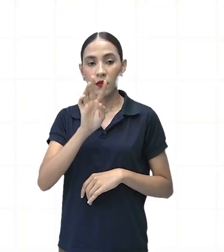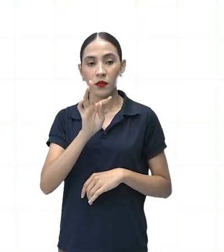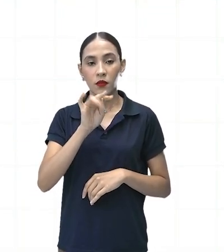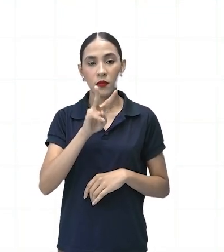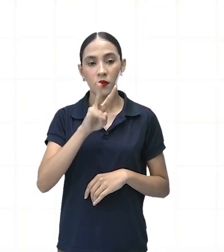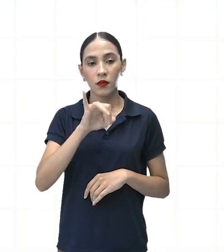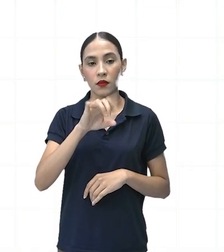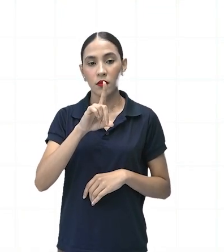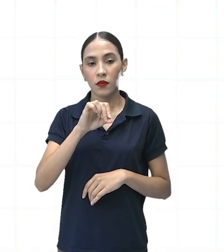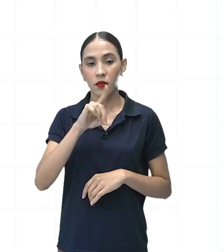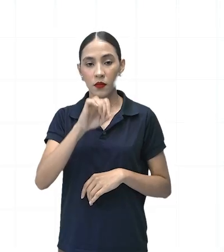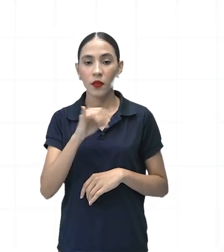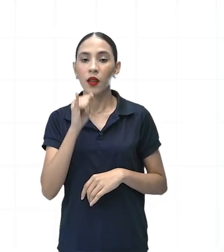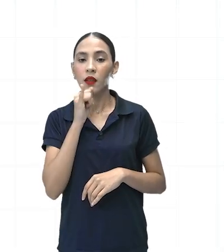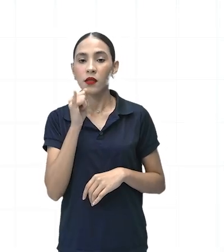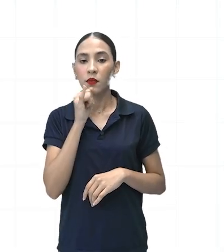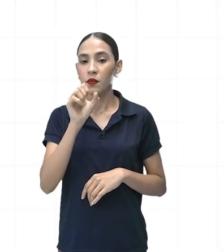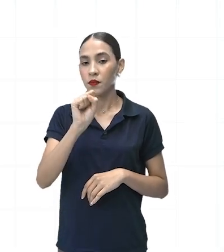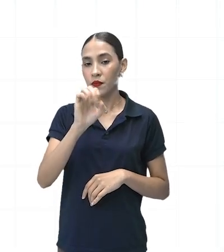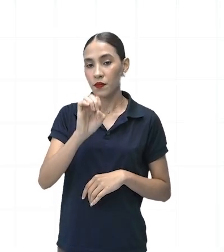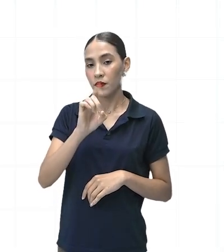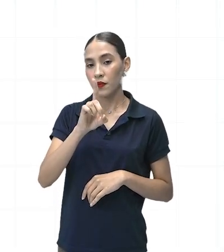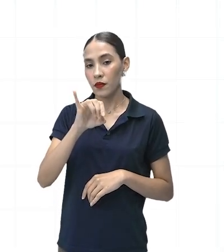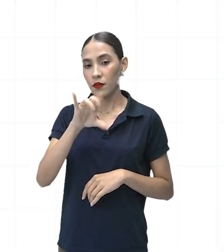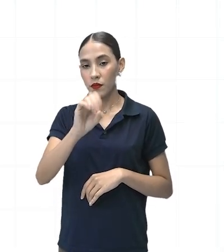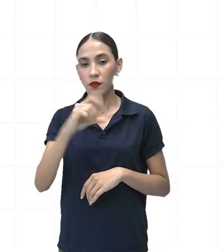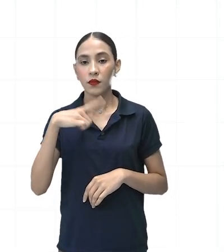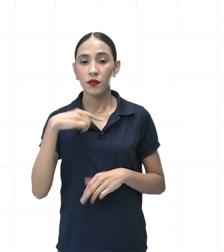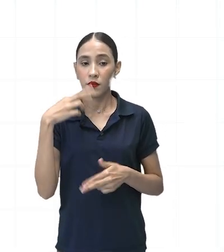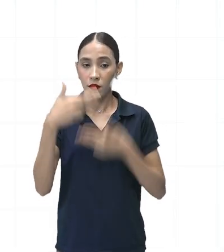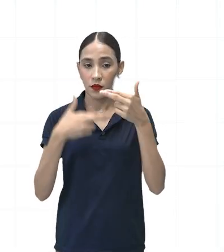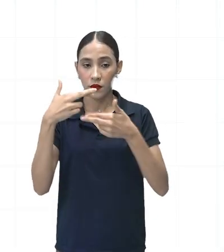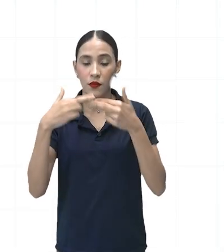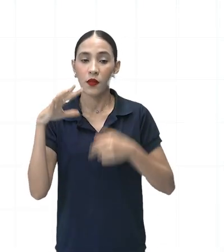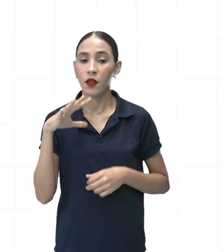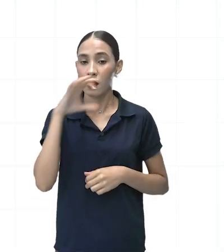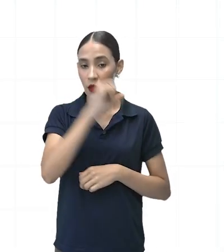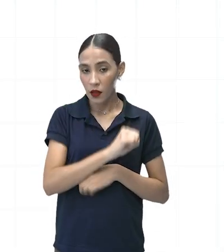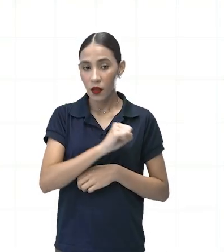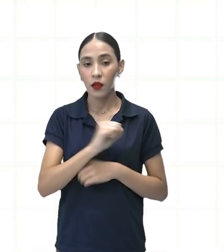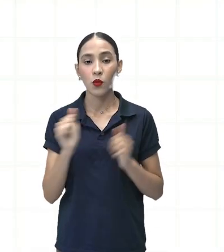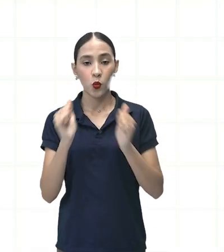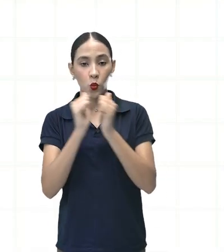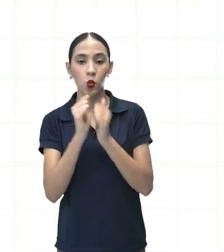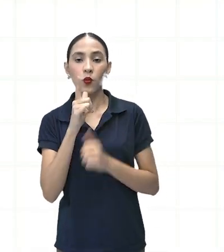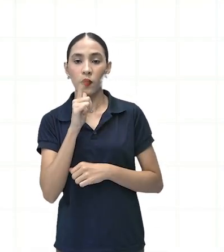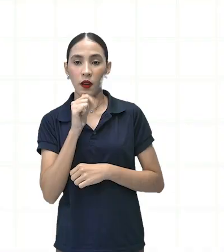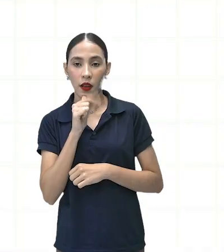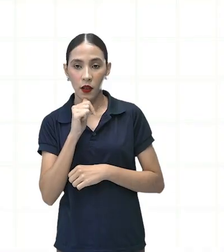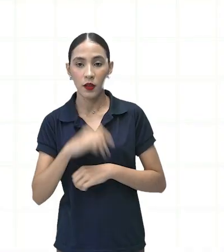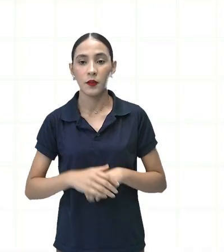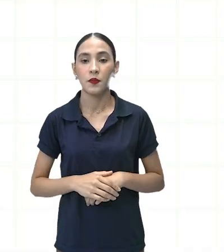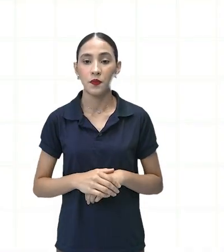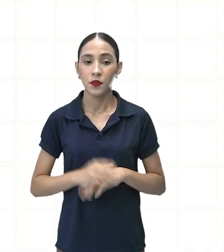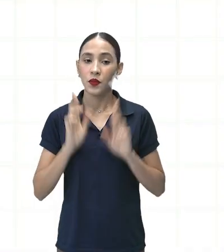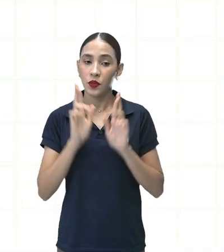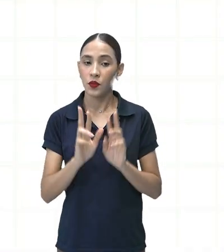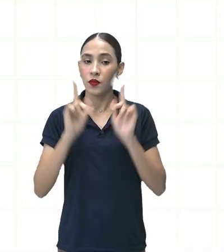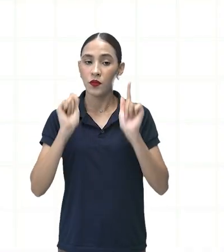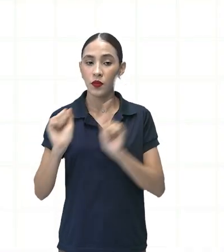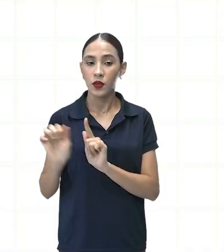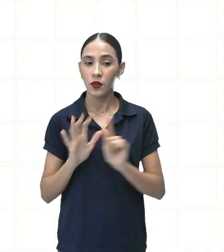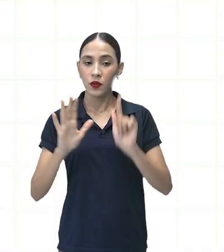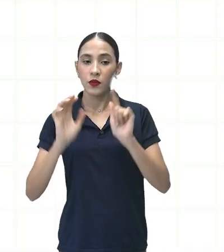os elementos como o sódio, eles reagem rapidamente com a água, enquanto